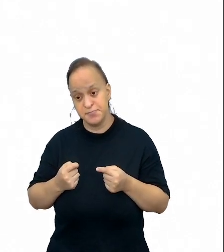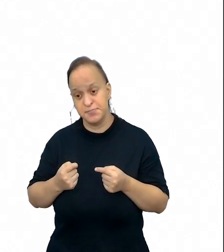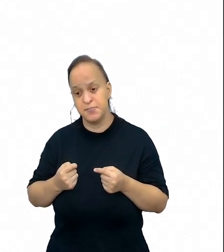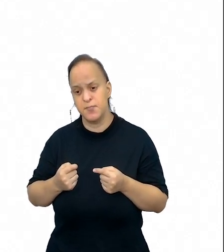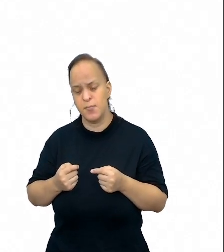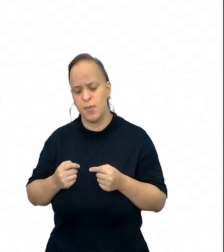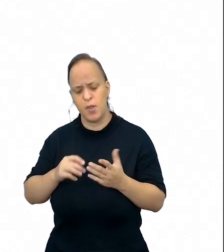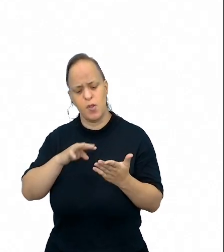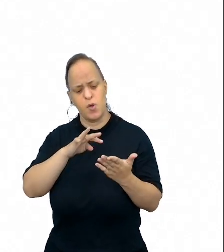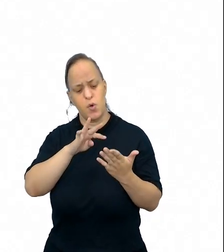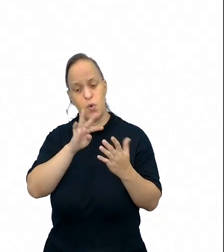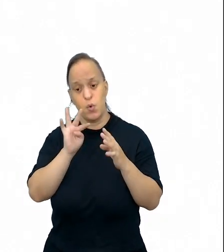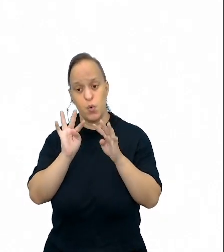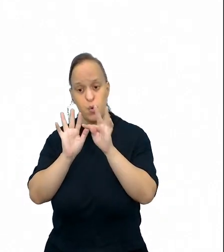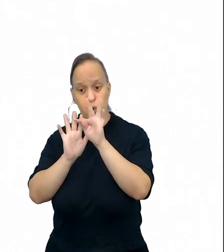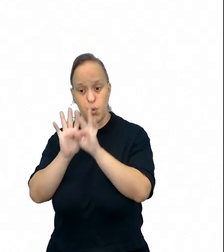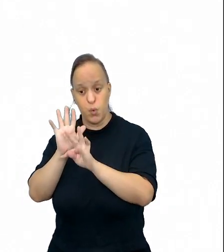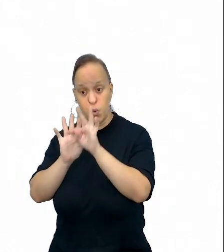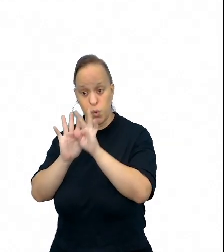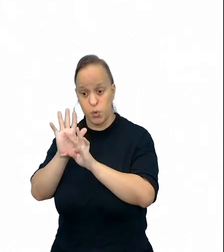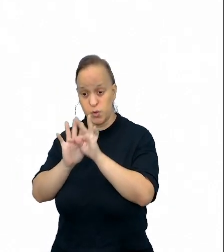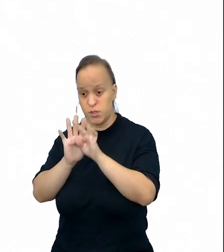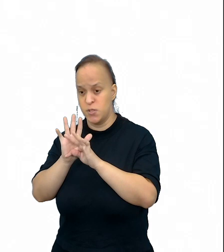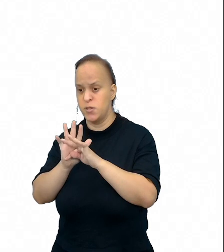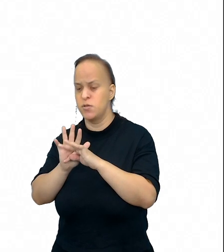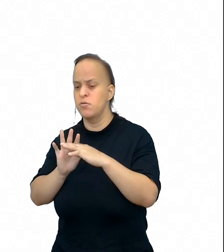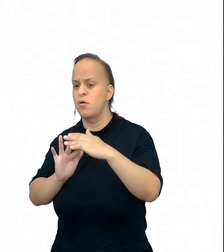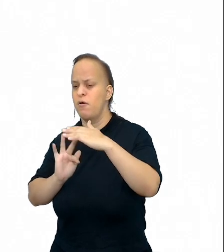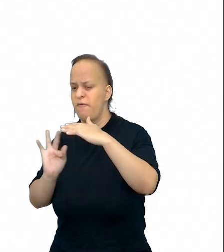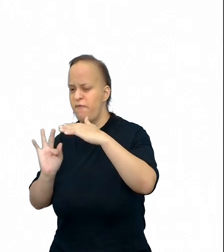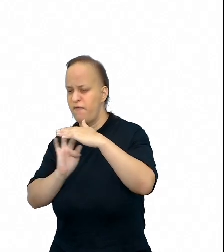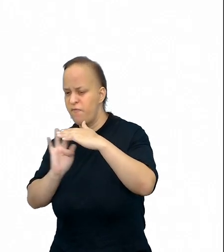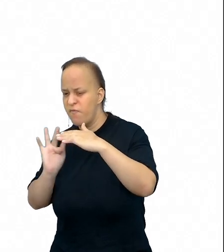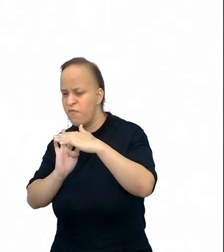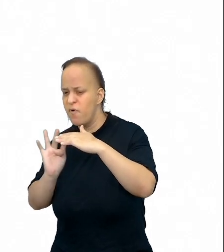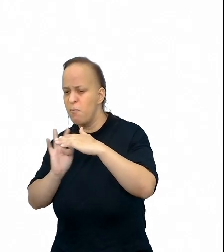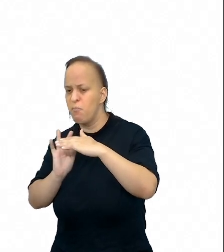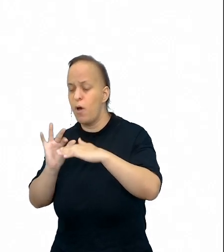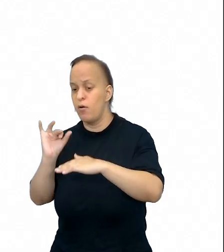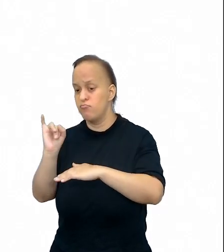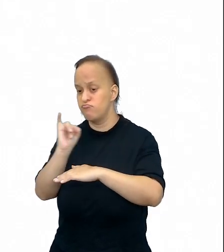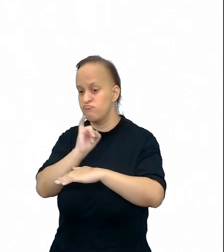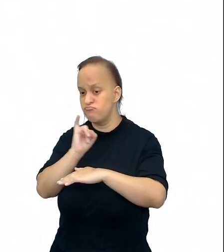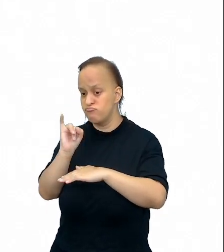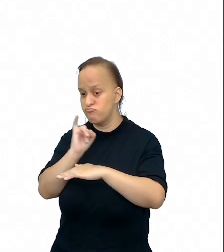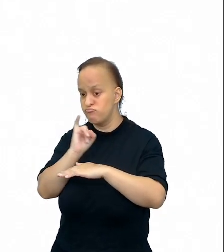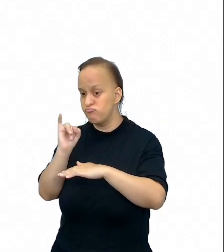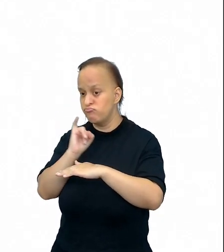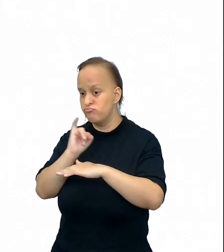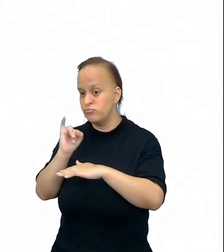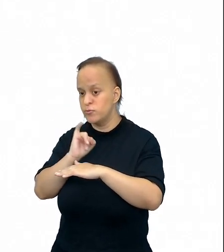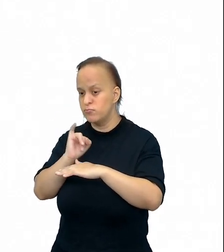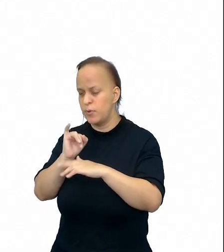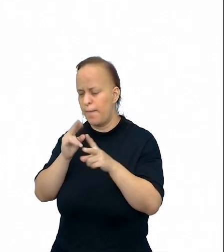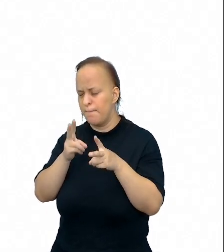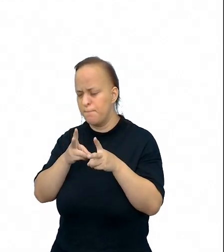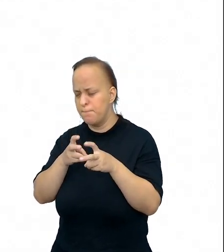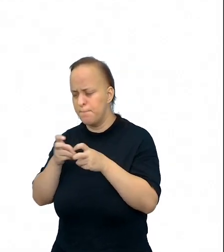nesses textos, né, jornalísticos, porque eles podem e vão produzir textos, né, que têm essa ideia